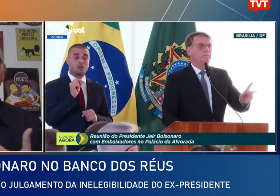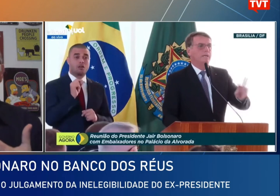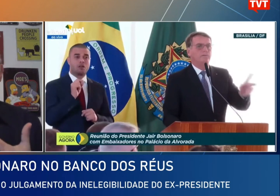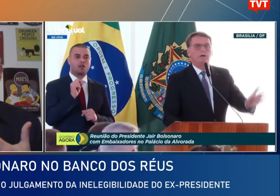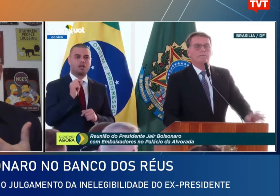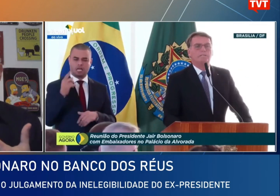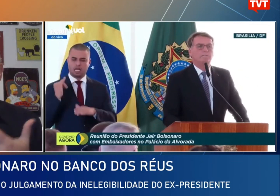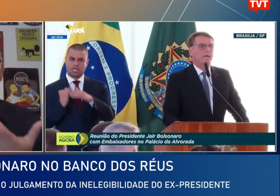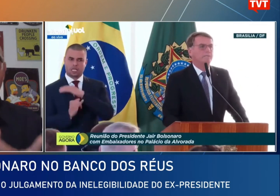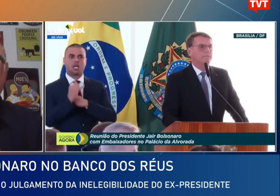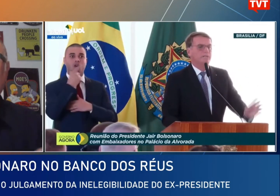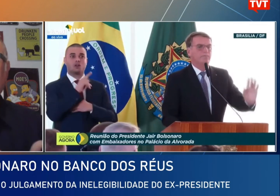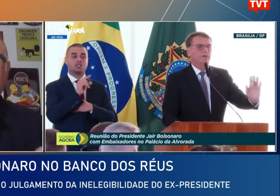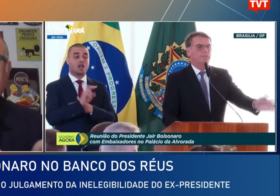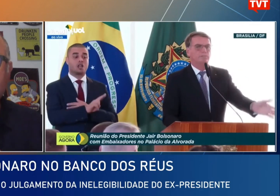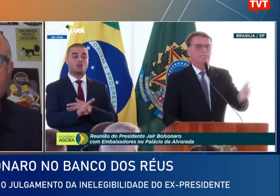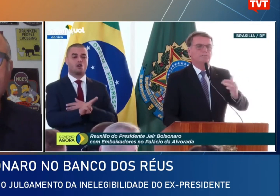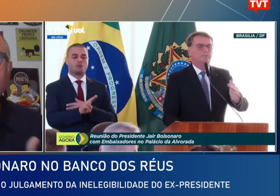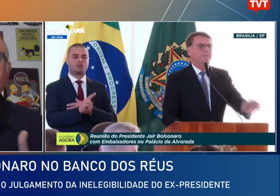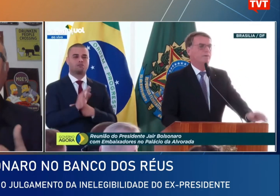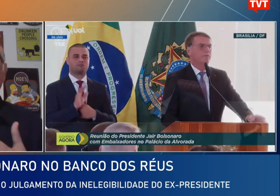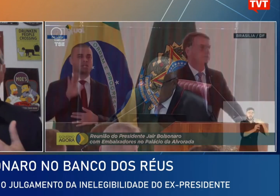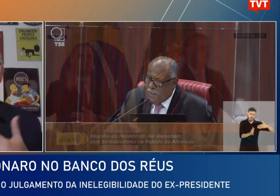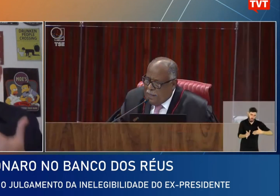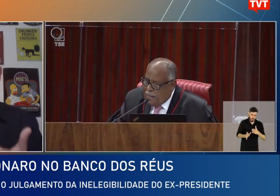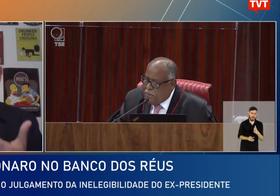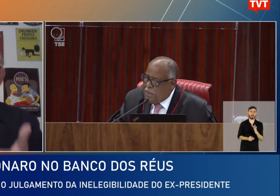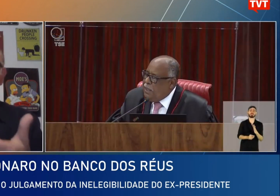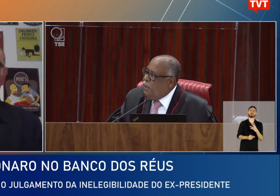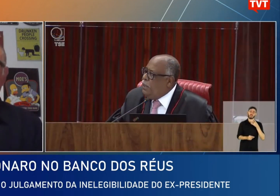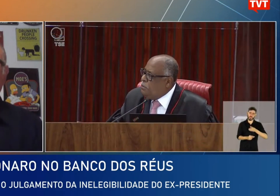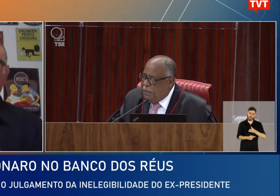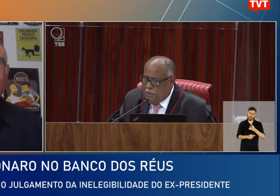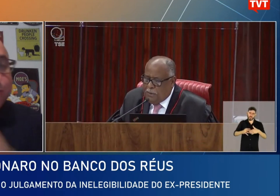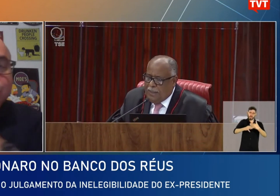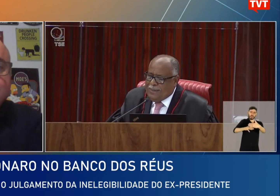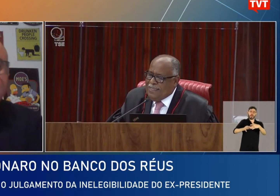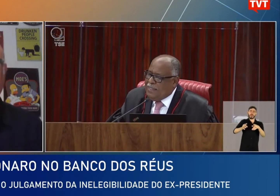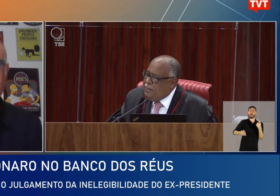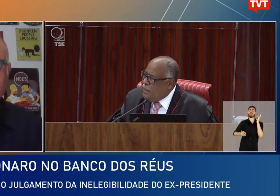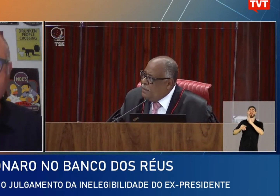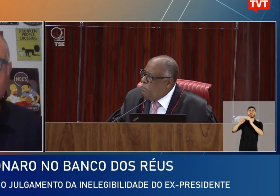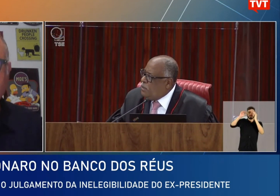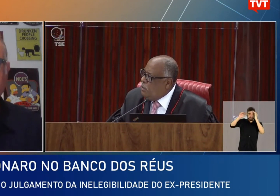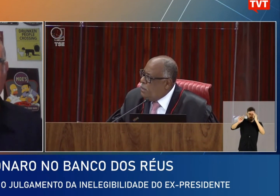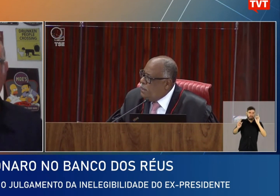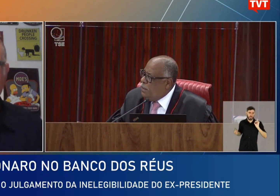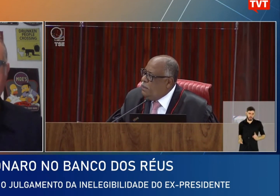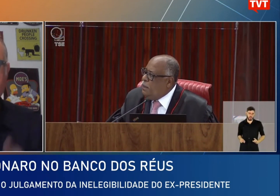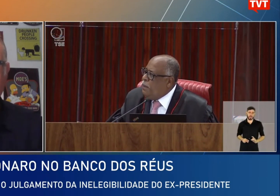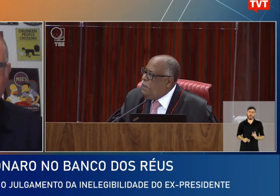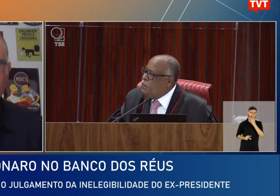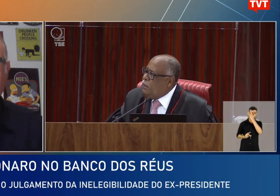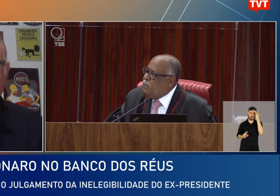ministro valorar e levar em conta todos os atos posteriores, desde o 7 de setembro, que eu não me